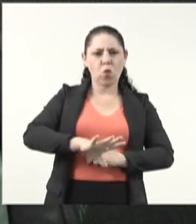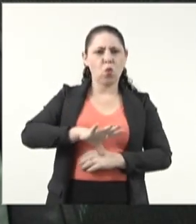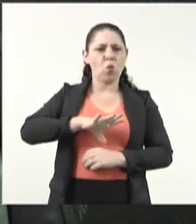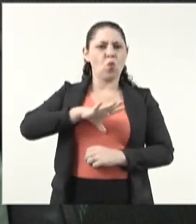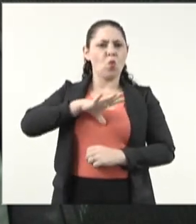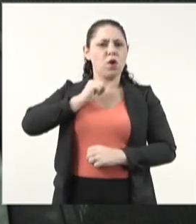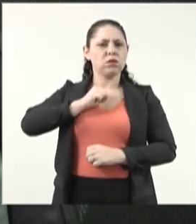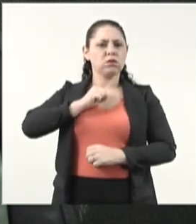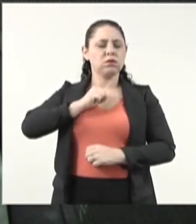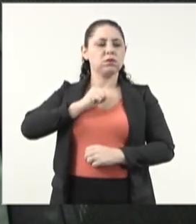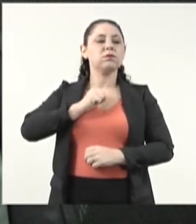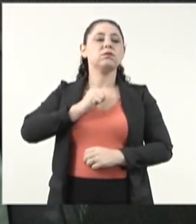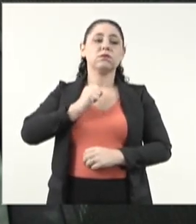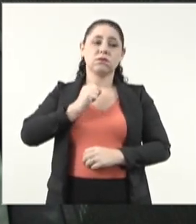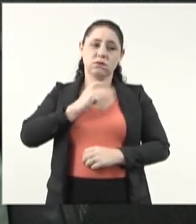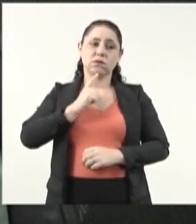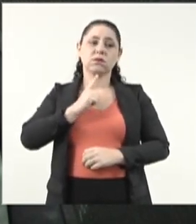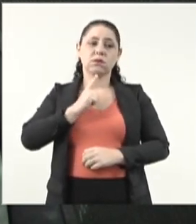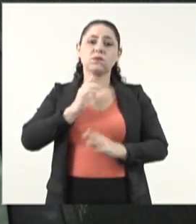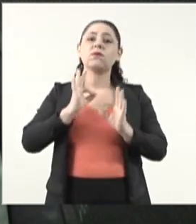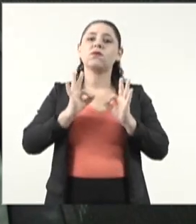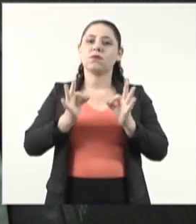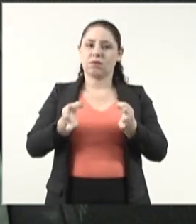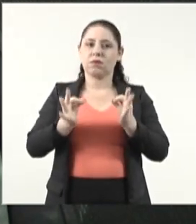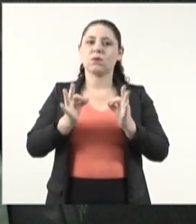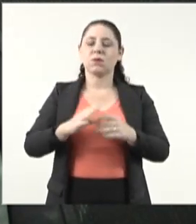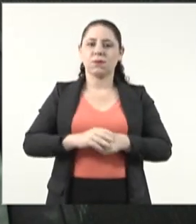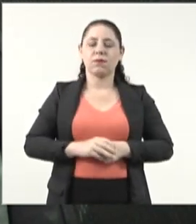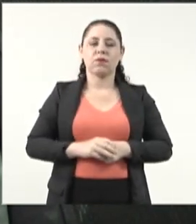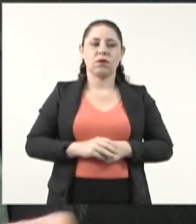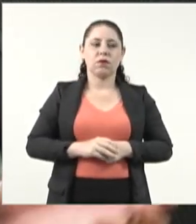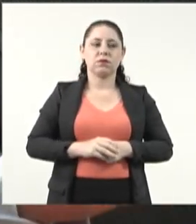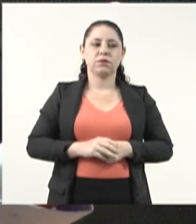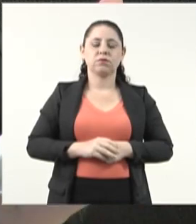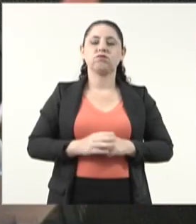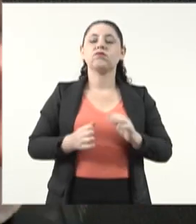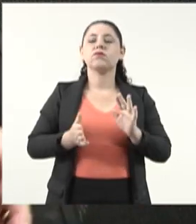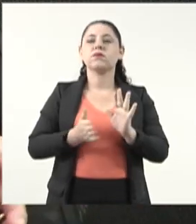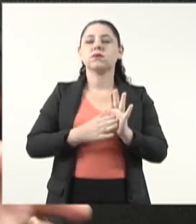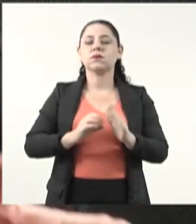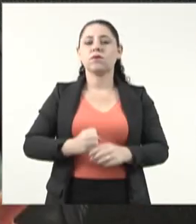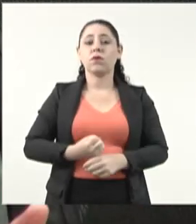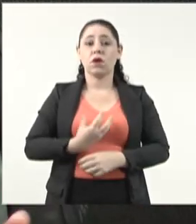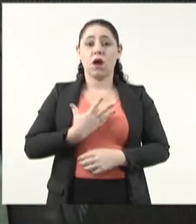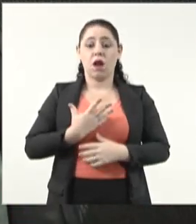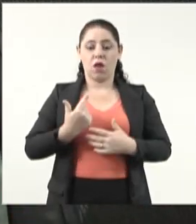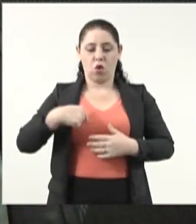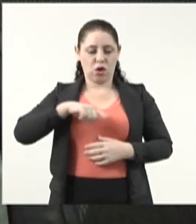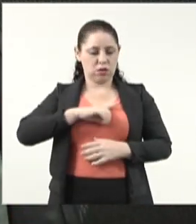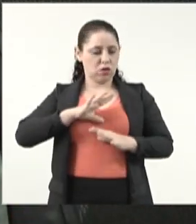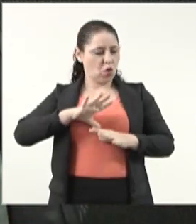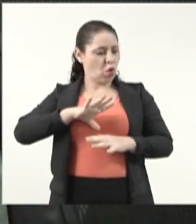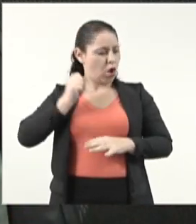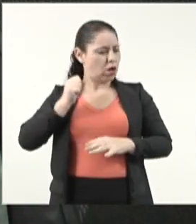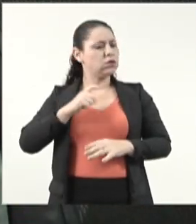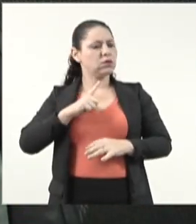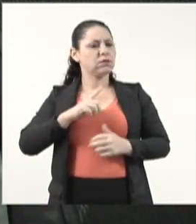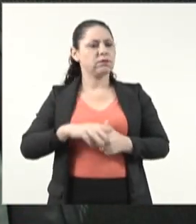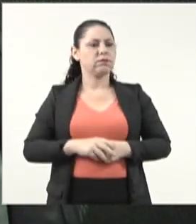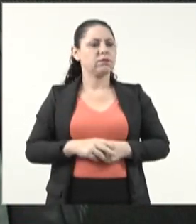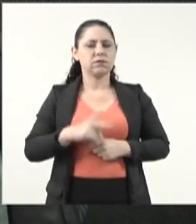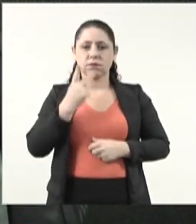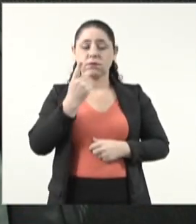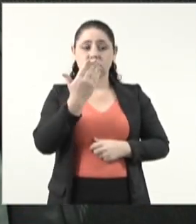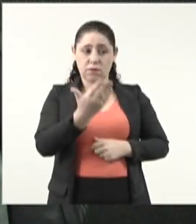coragem desse pronunciamento, com certeza, motiva a nós todos. Segundo, dizer à senhora